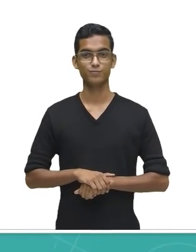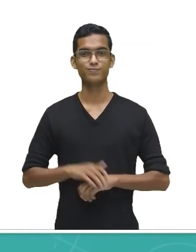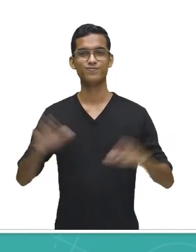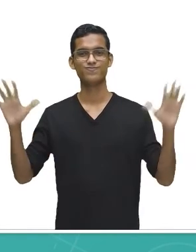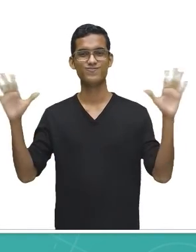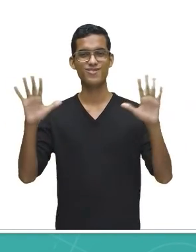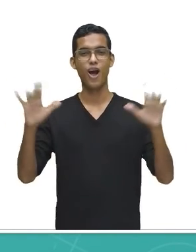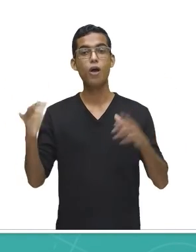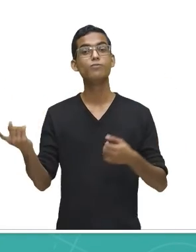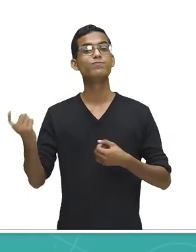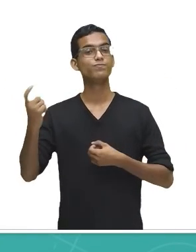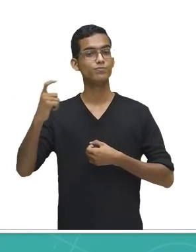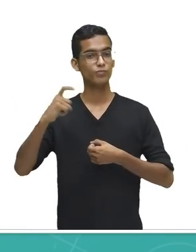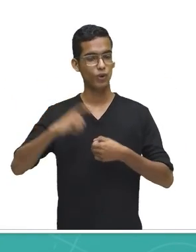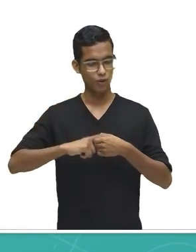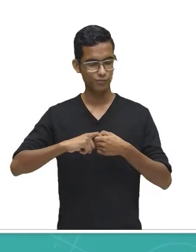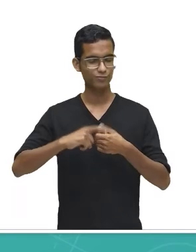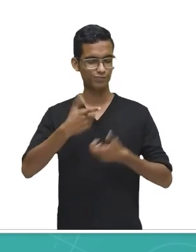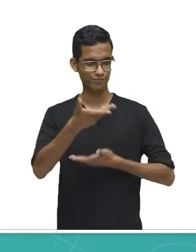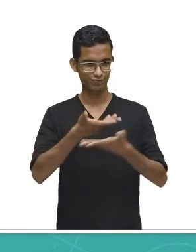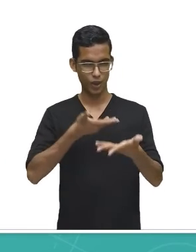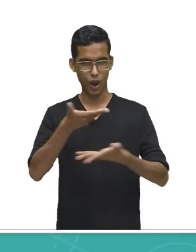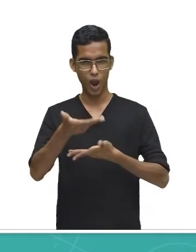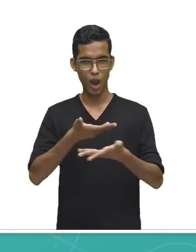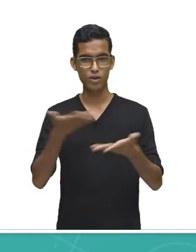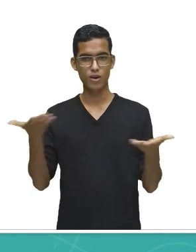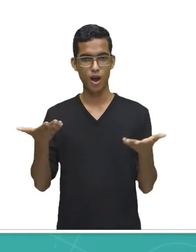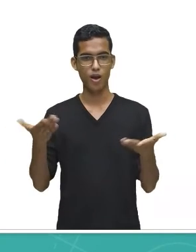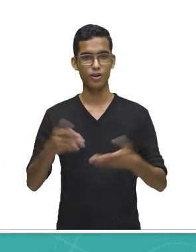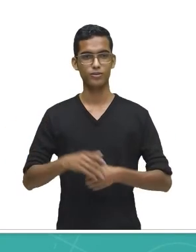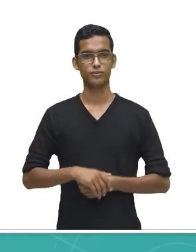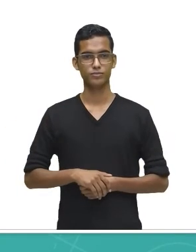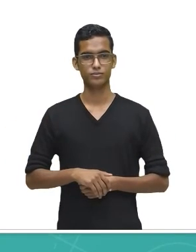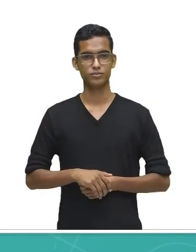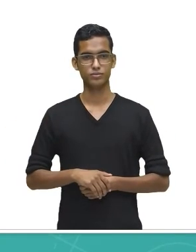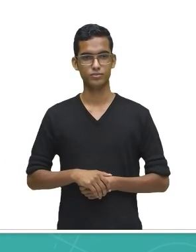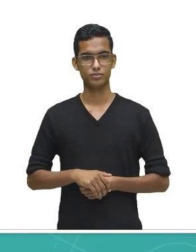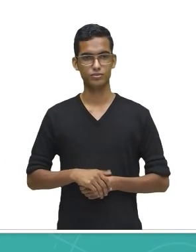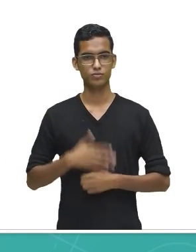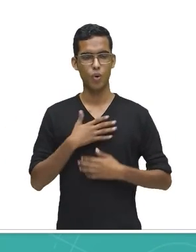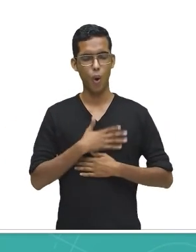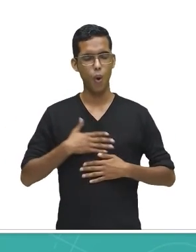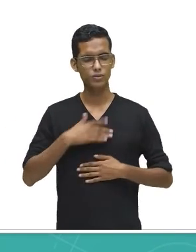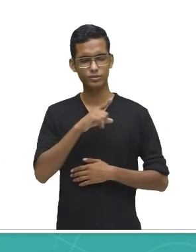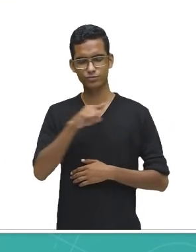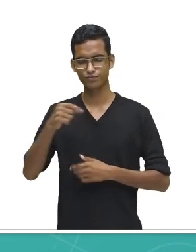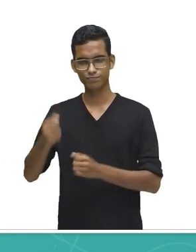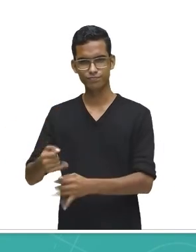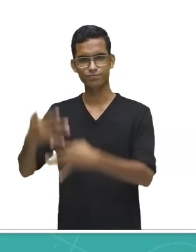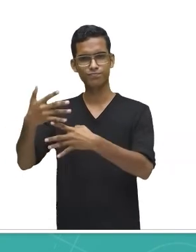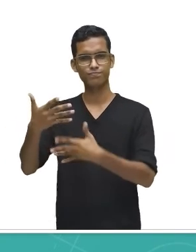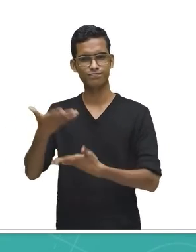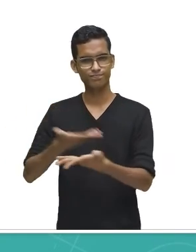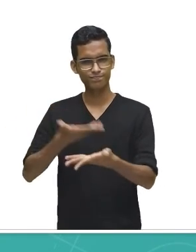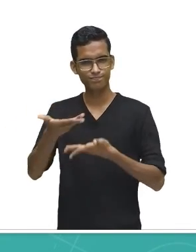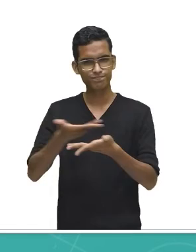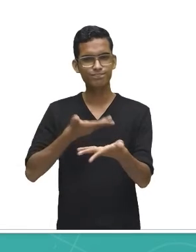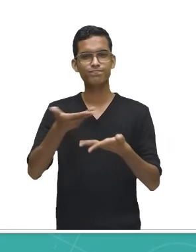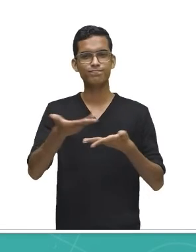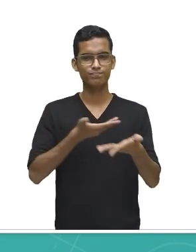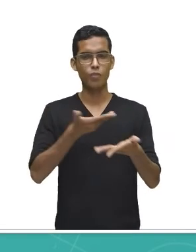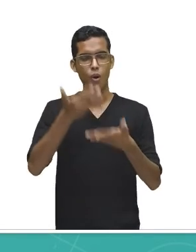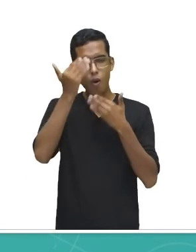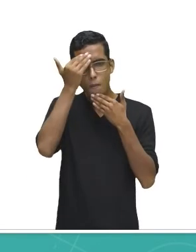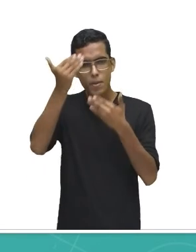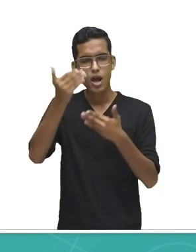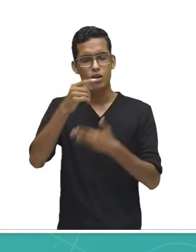Olá, voltamos para a nossa interatividade. Olha, eu gostei da participação de vocês, obrigado por terem feito